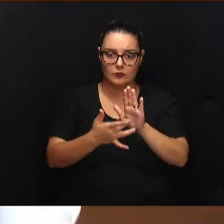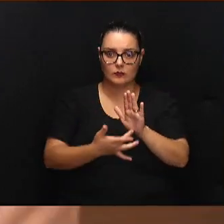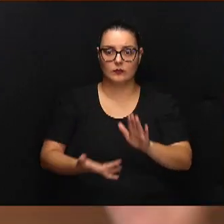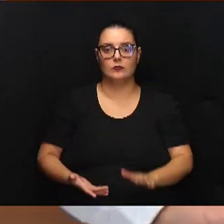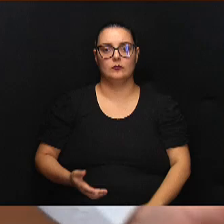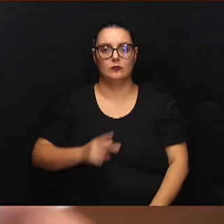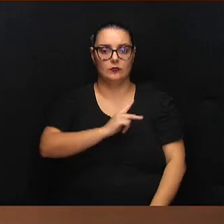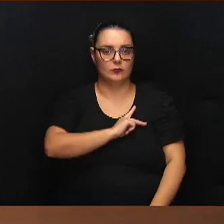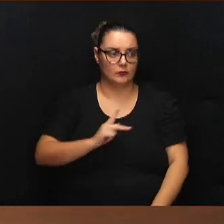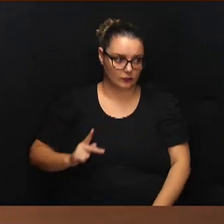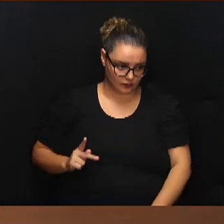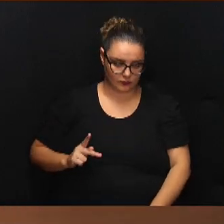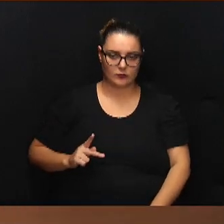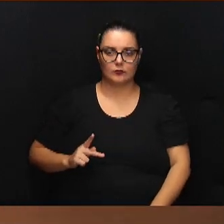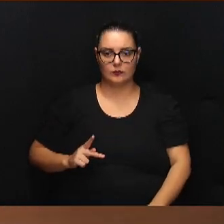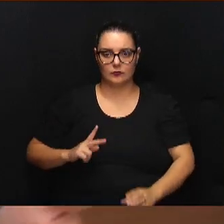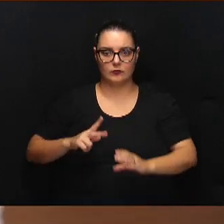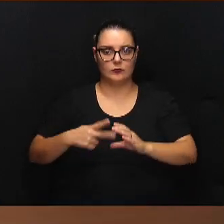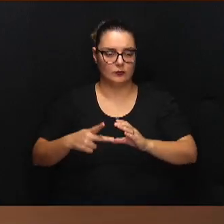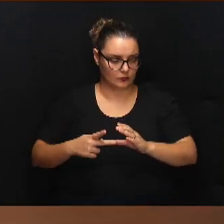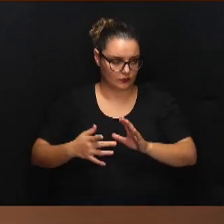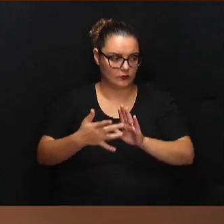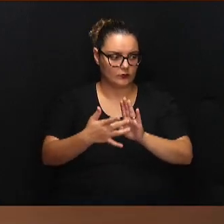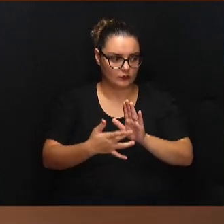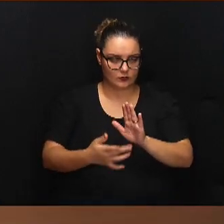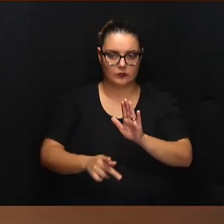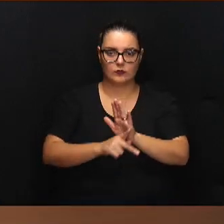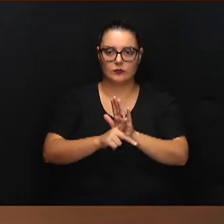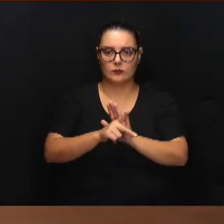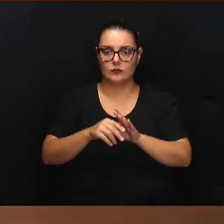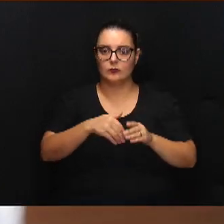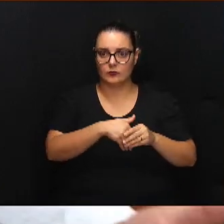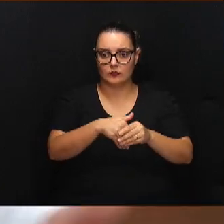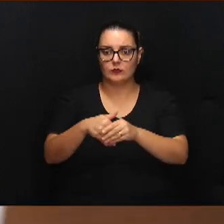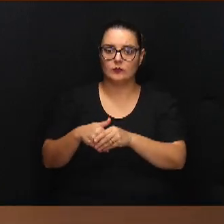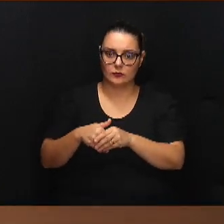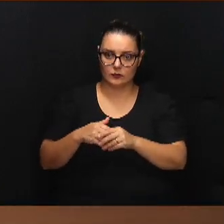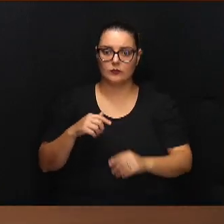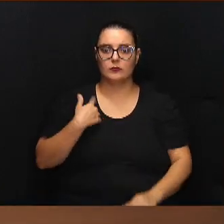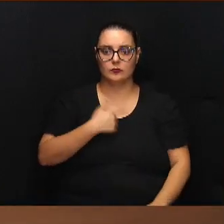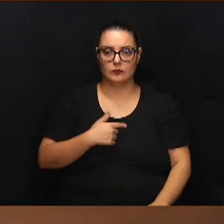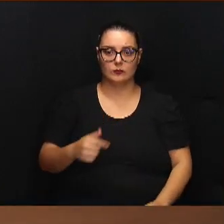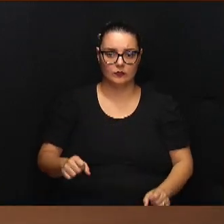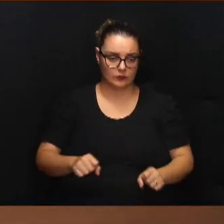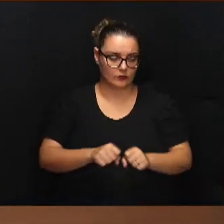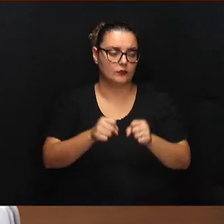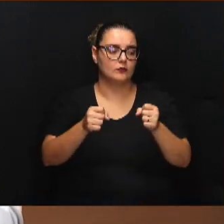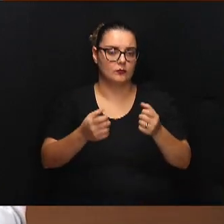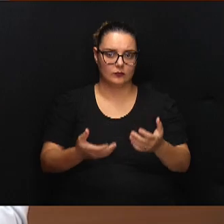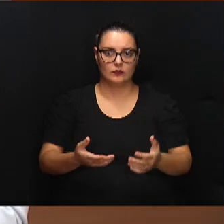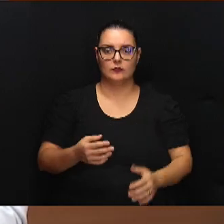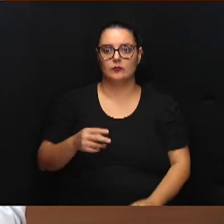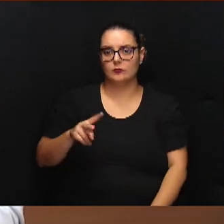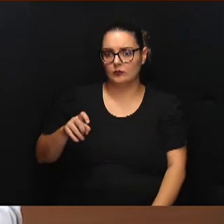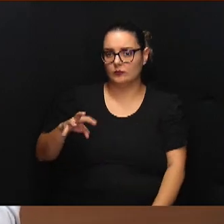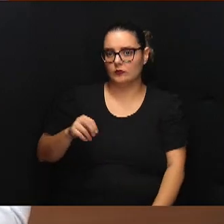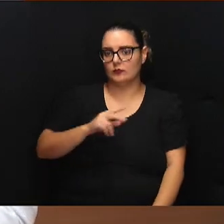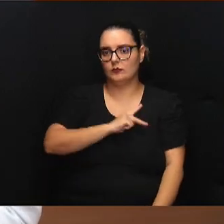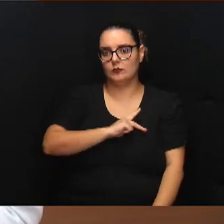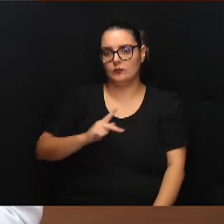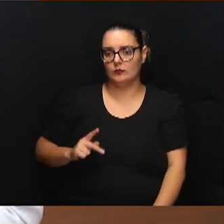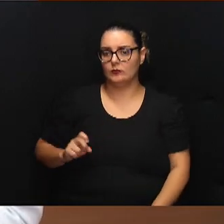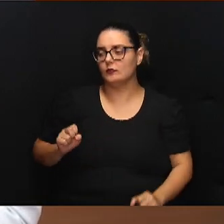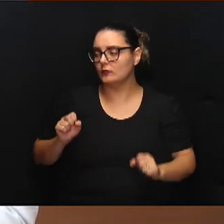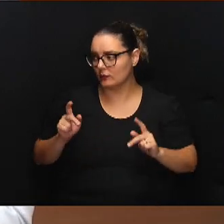da Câmara paute logo esse projeto para que seja votado e a gente derrube esse veto do presidente, tá